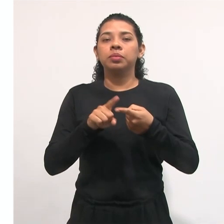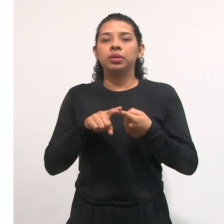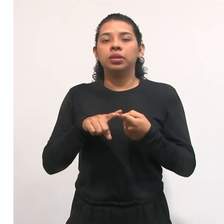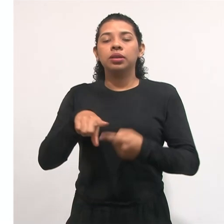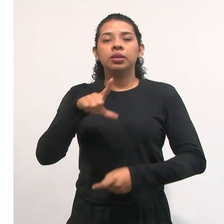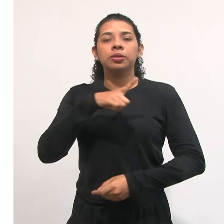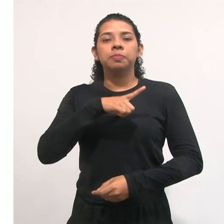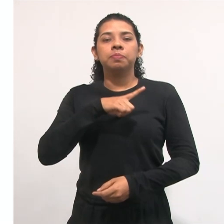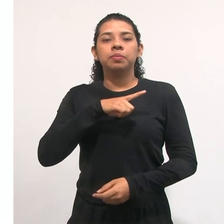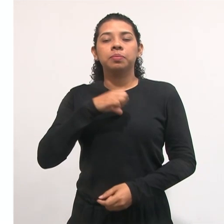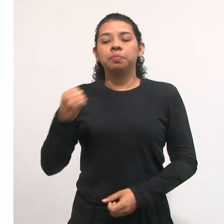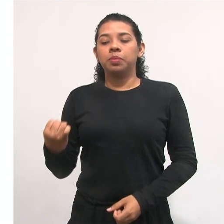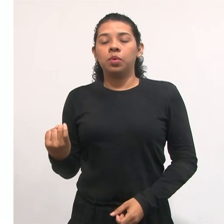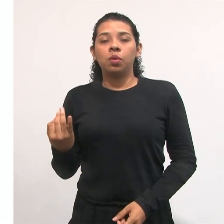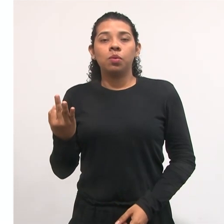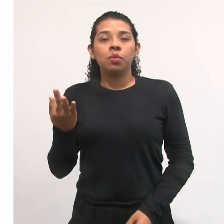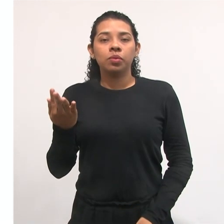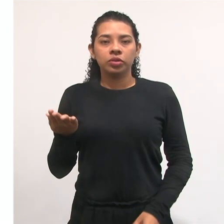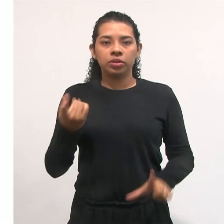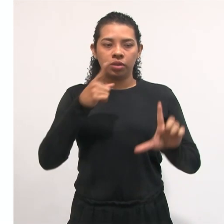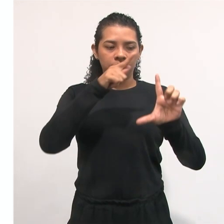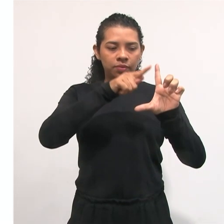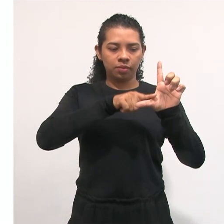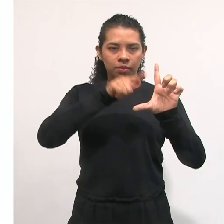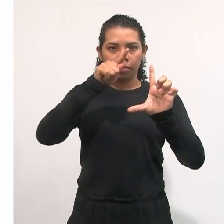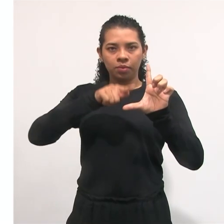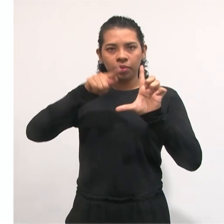quantitativos, né, com valores expressos